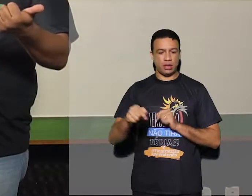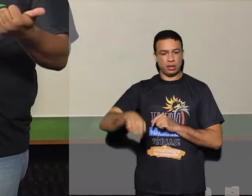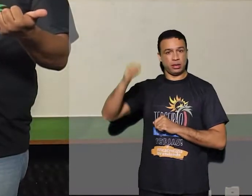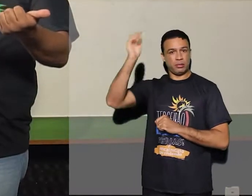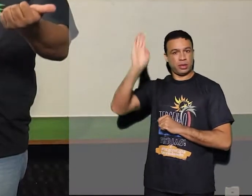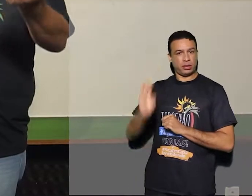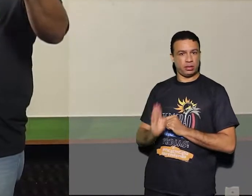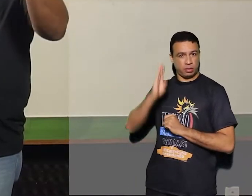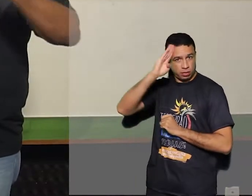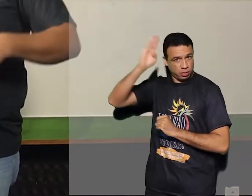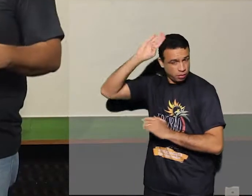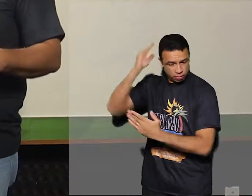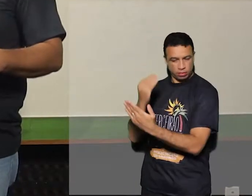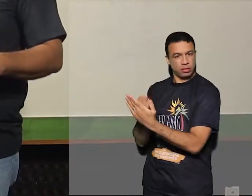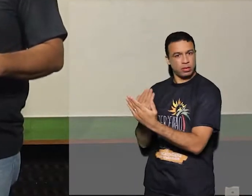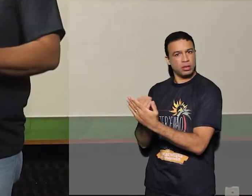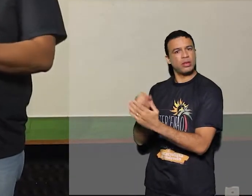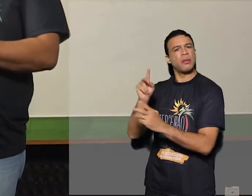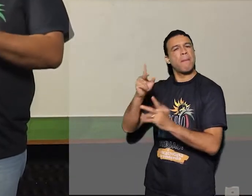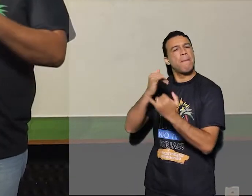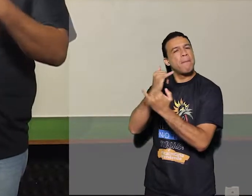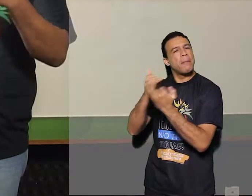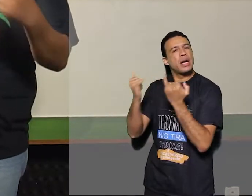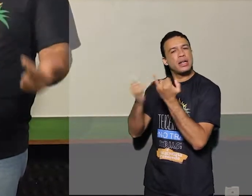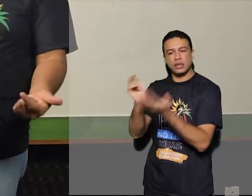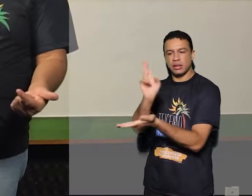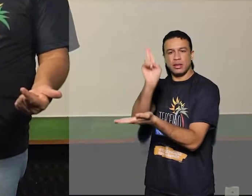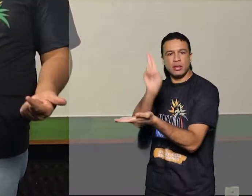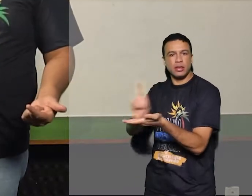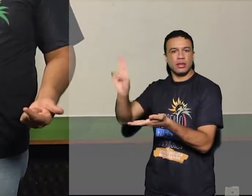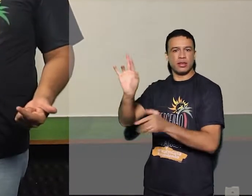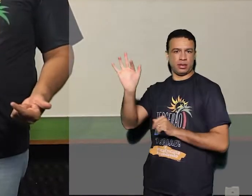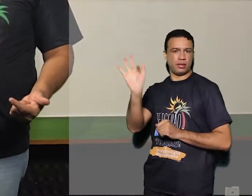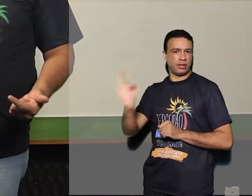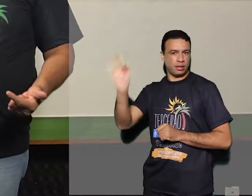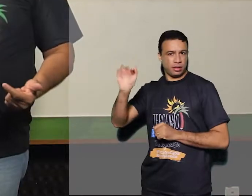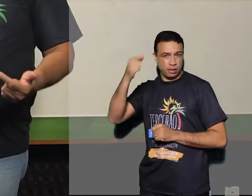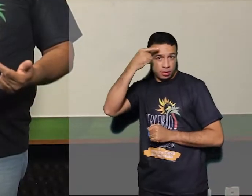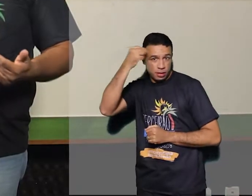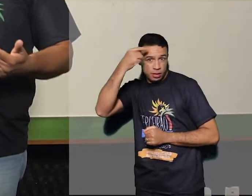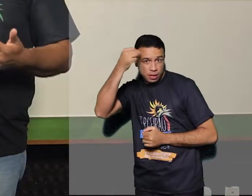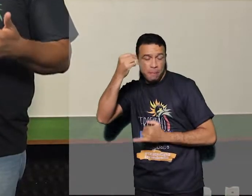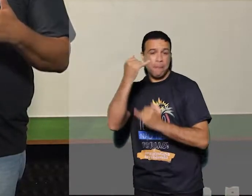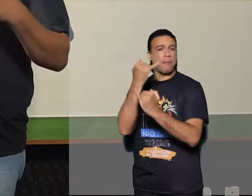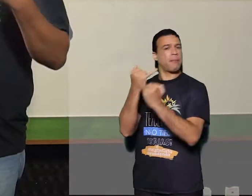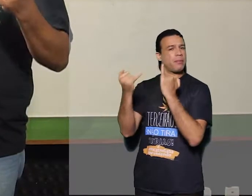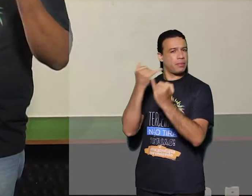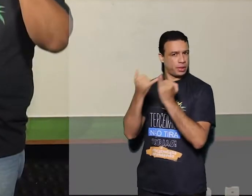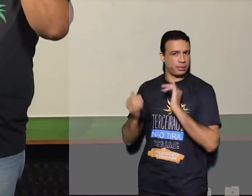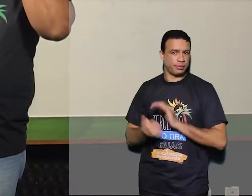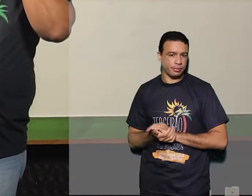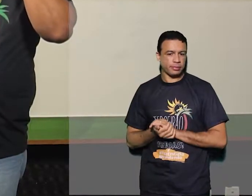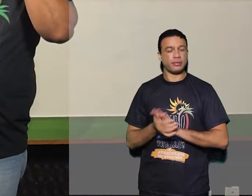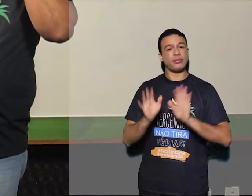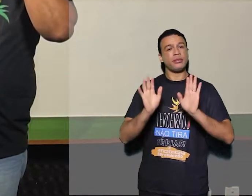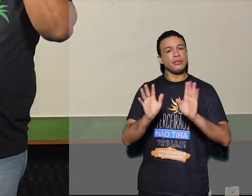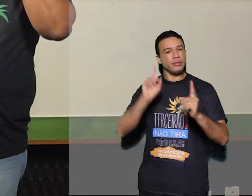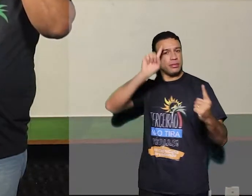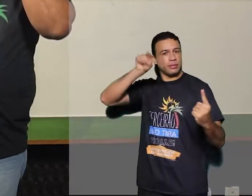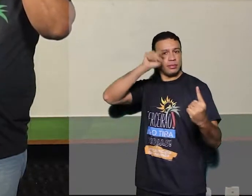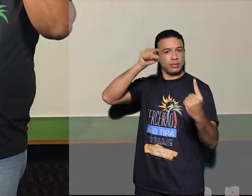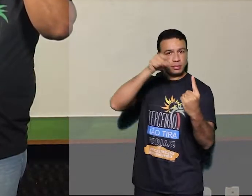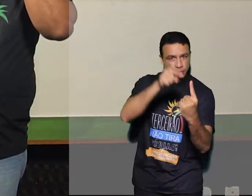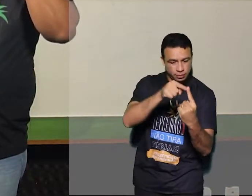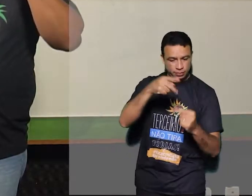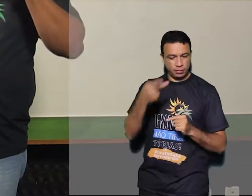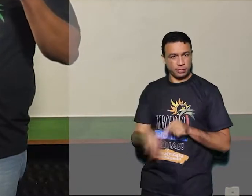academicismo ele chega na forma de uma faculdade. Então você tem a primeira faculdade de Belas Artes, e aí a gente vai apresentar a seguinte situação. O objetivo da